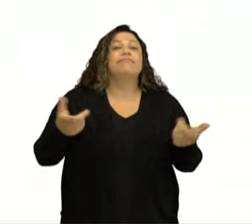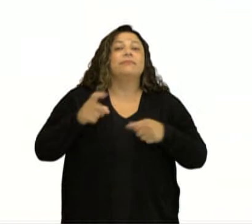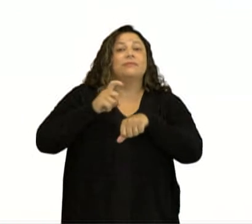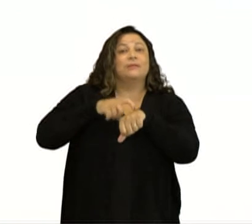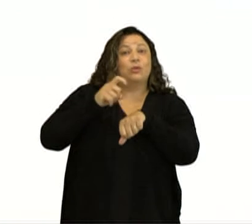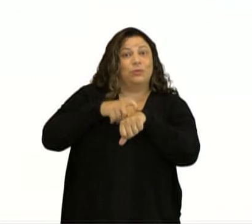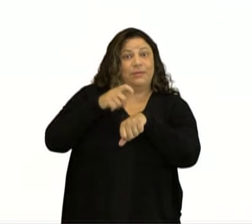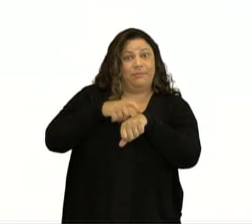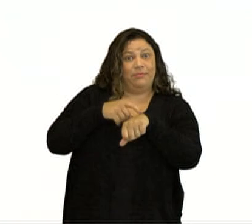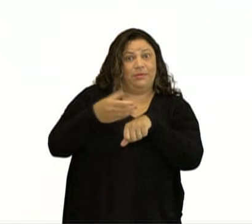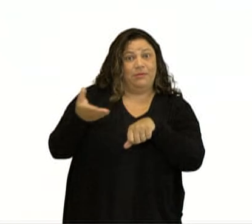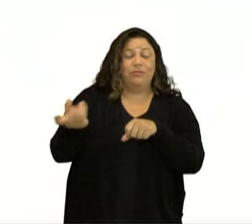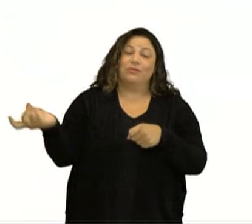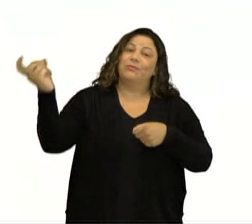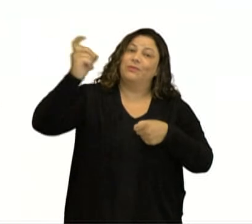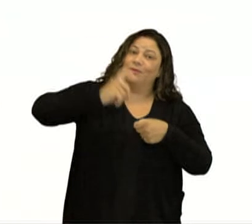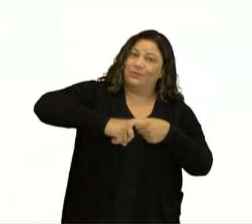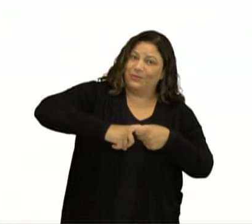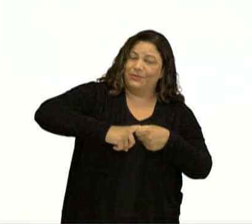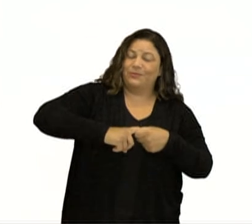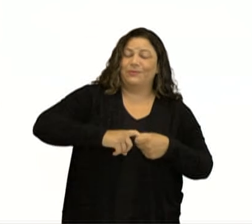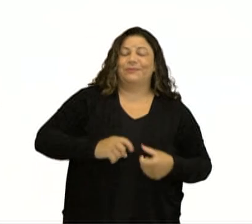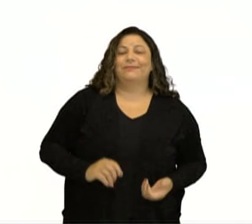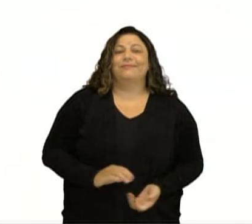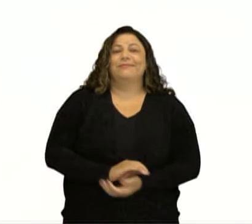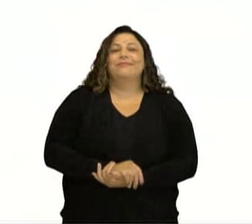tempinho para vocês e daqui a pouco a gente responde essa questão.